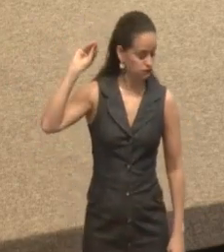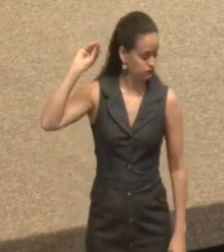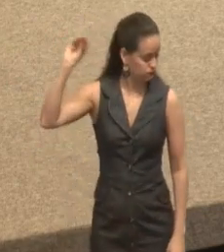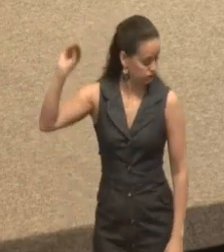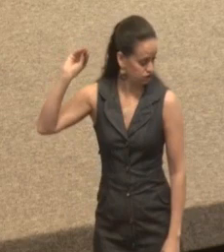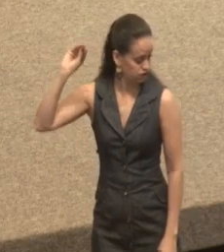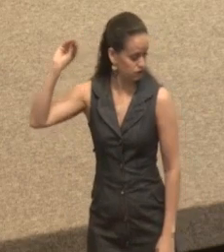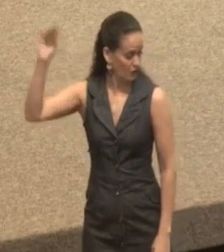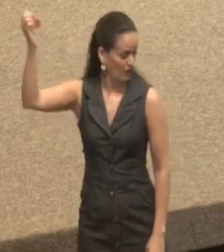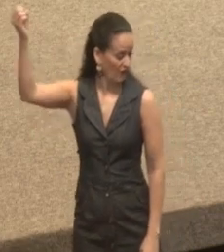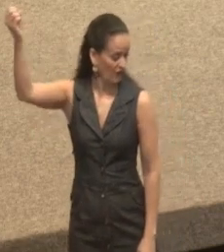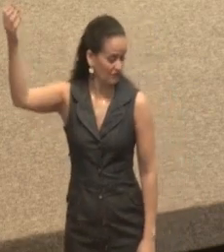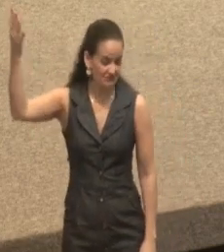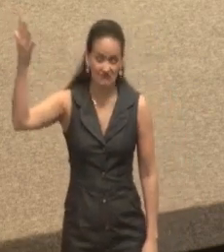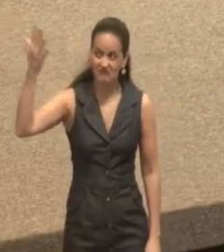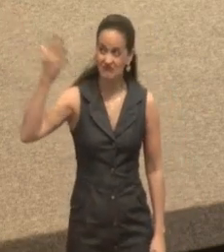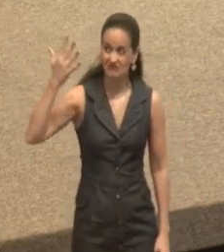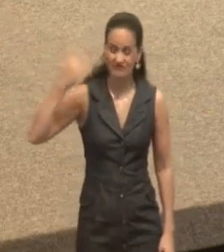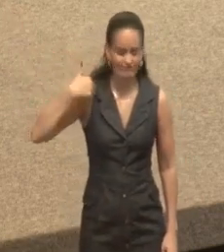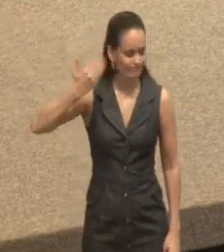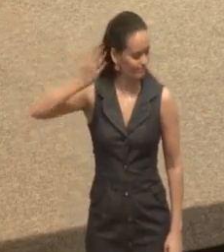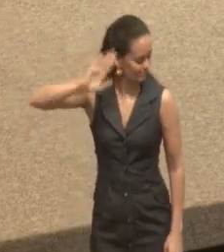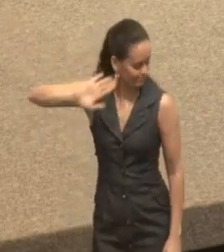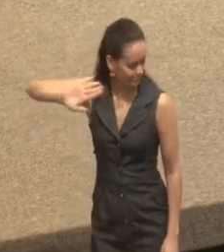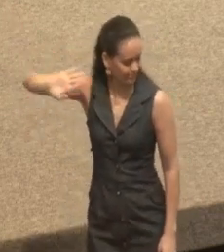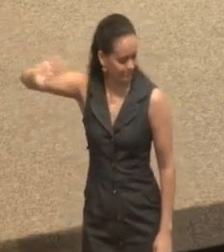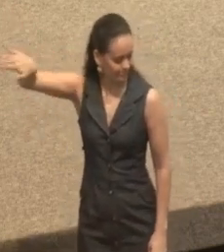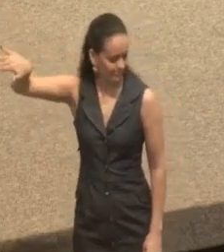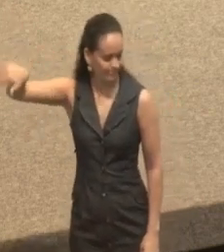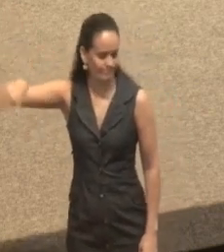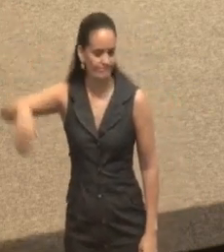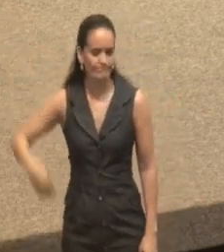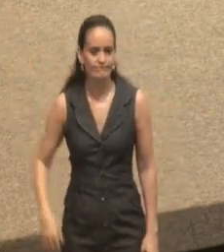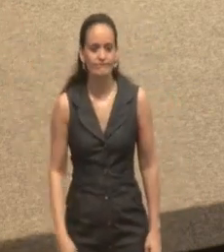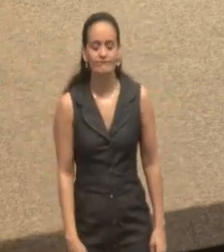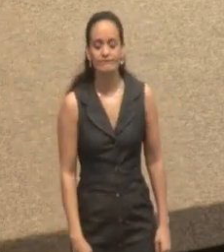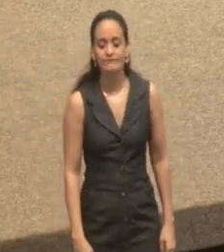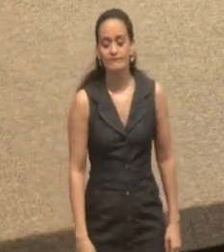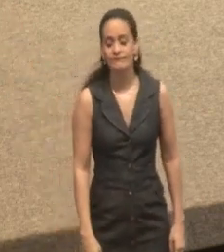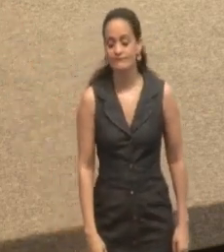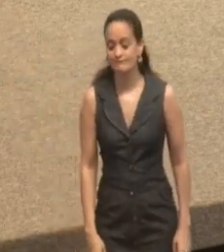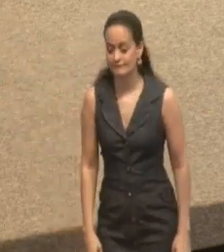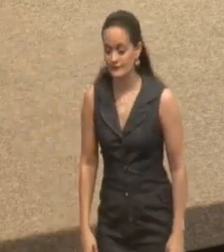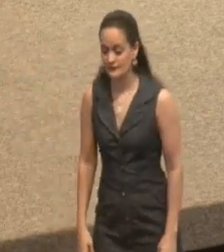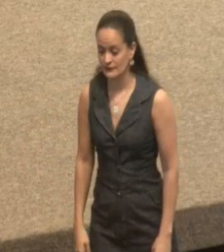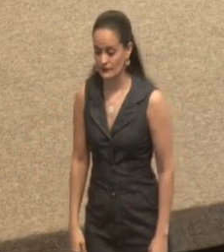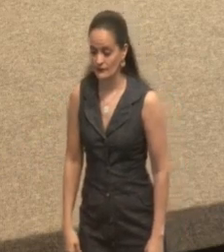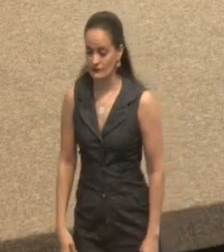Desprezei essa luz que um dia recebi.